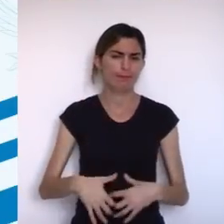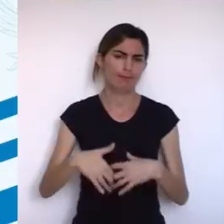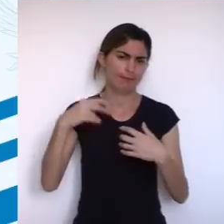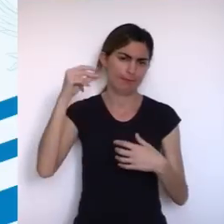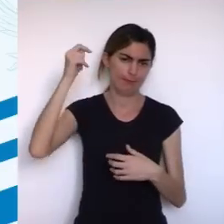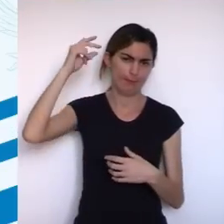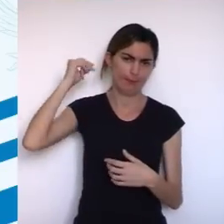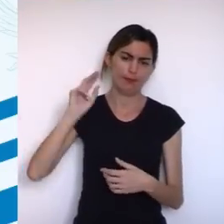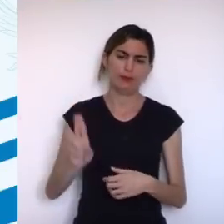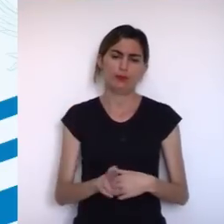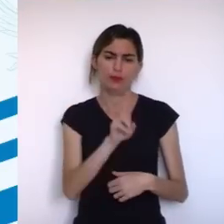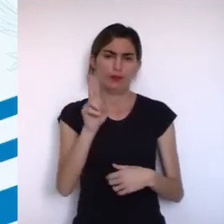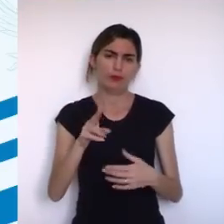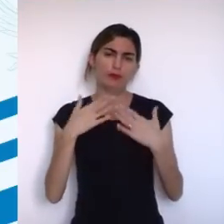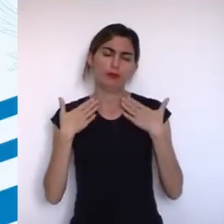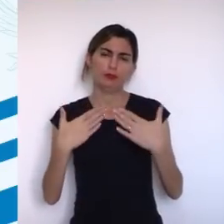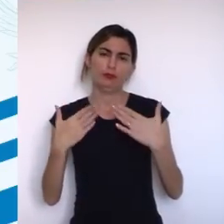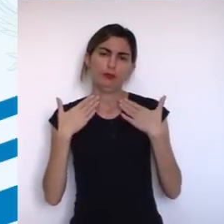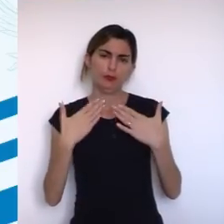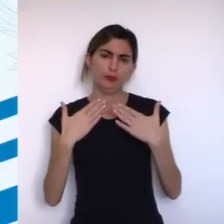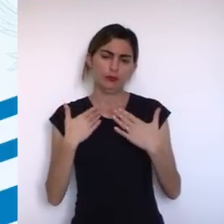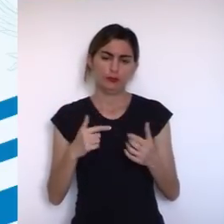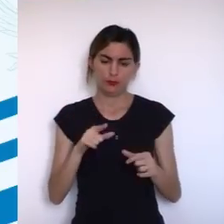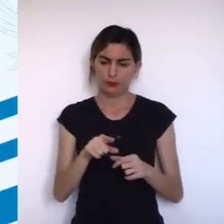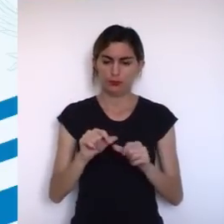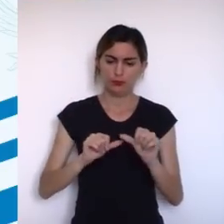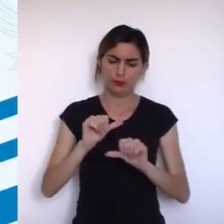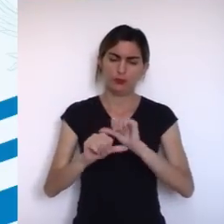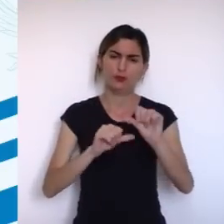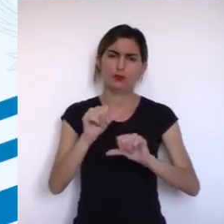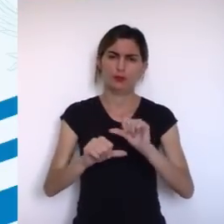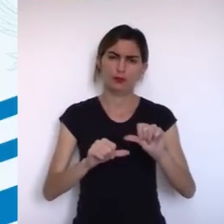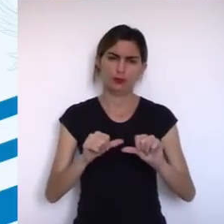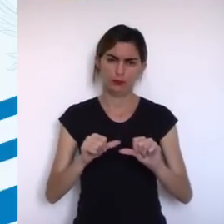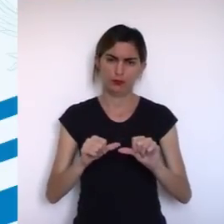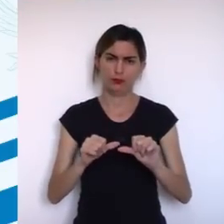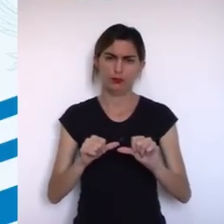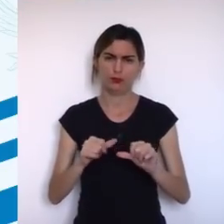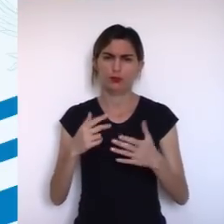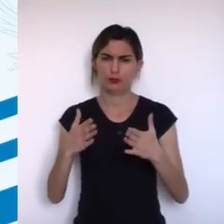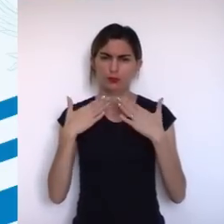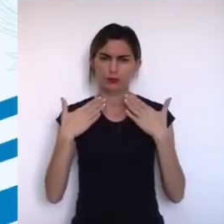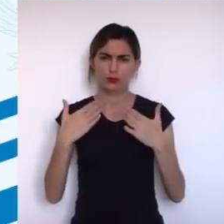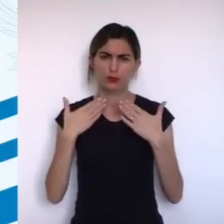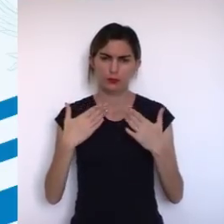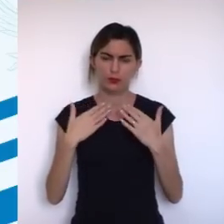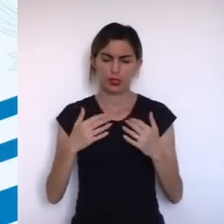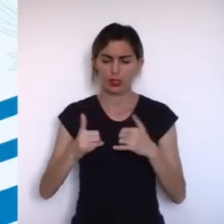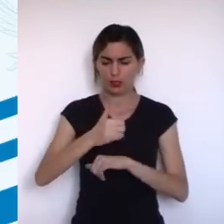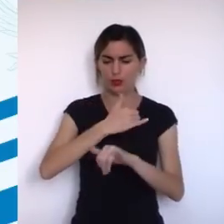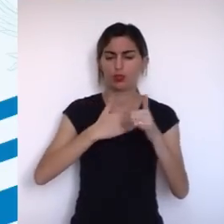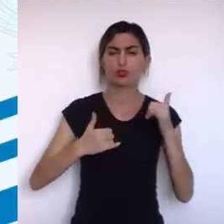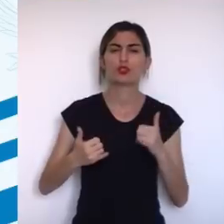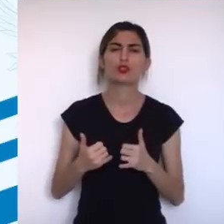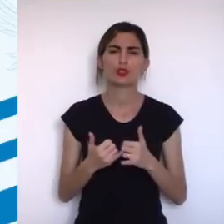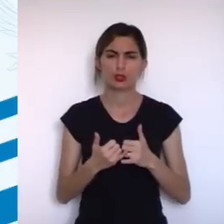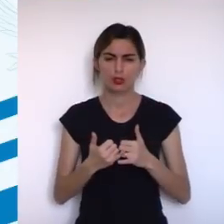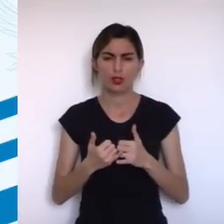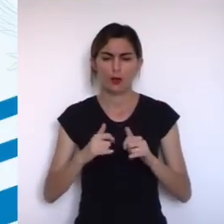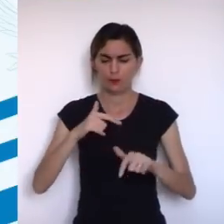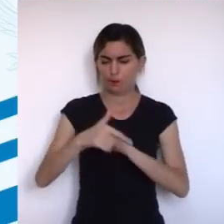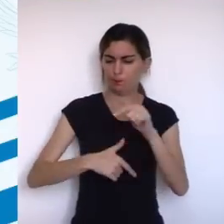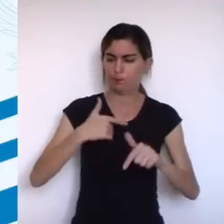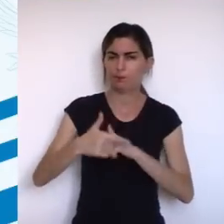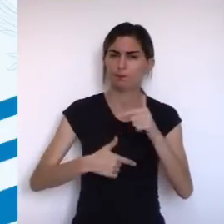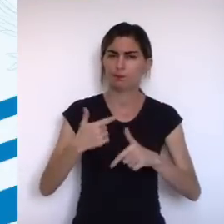uma máquina antiga que vai utilizar o calor e ela vai transformar esse calor em